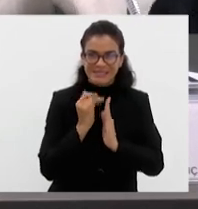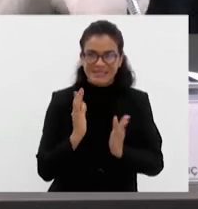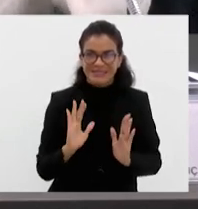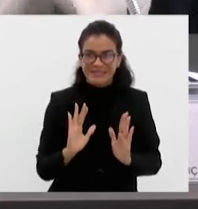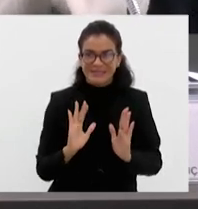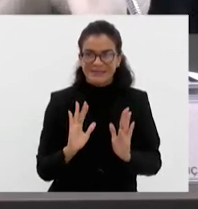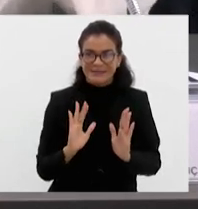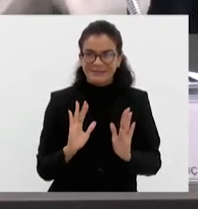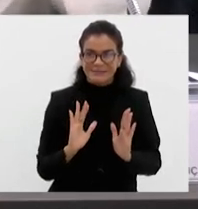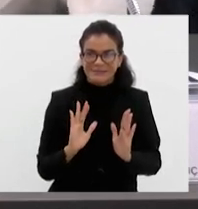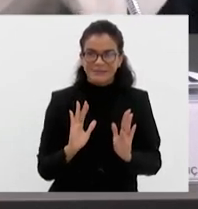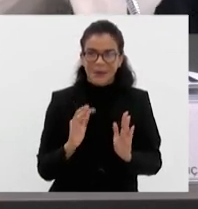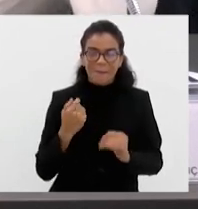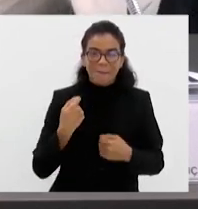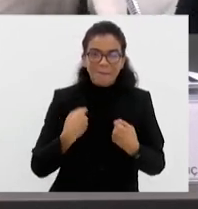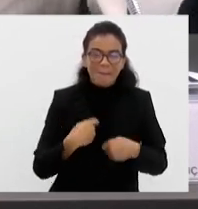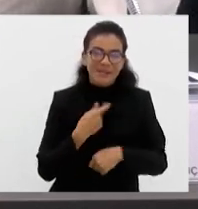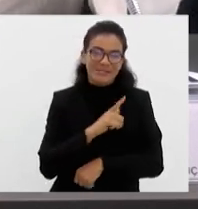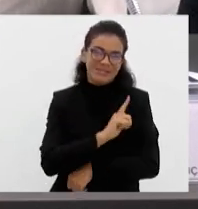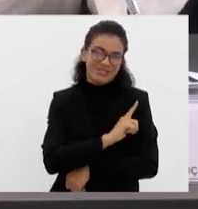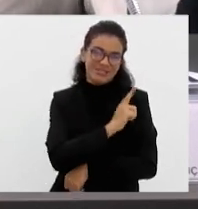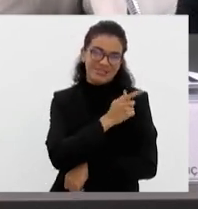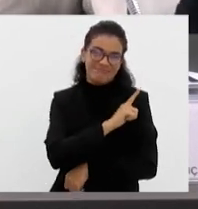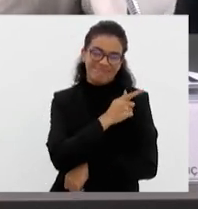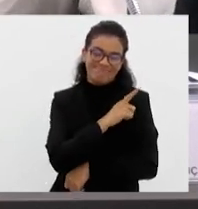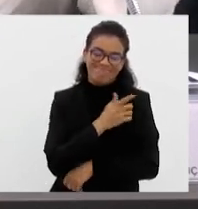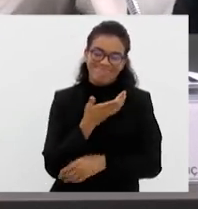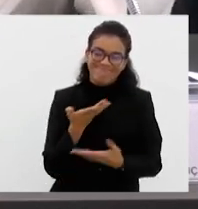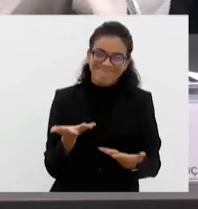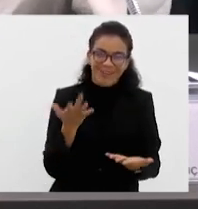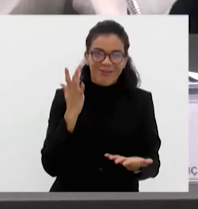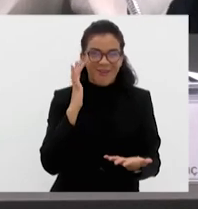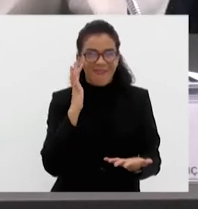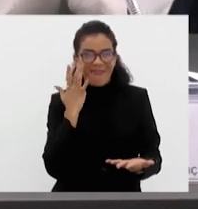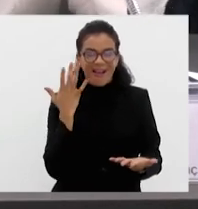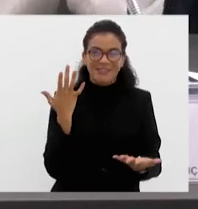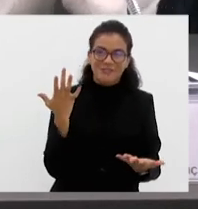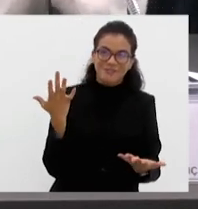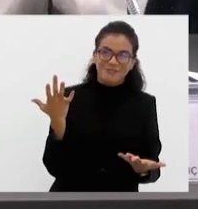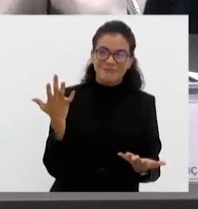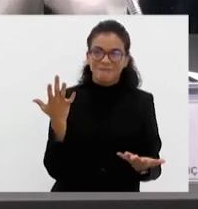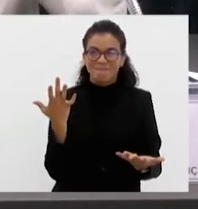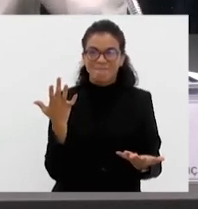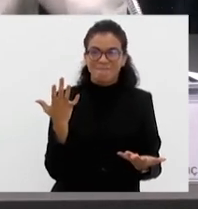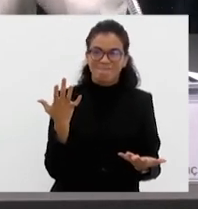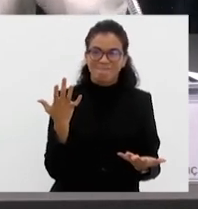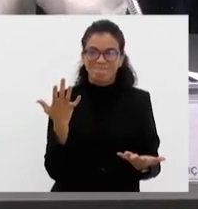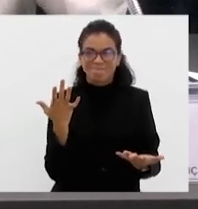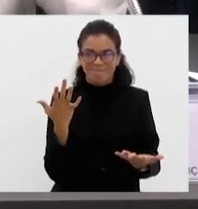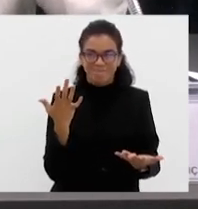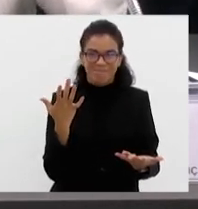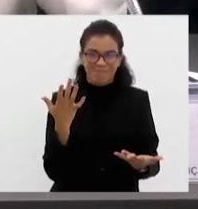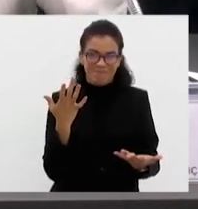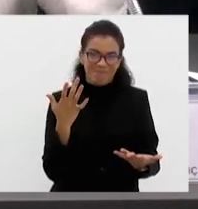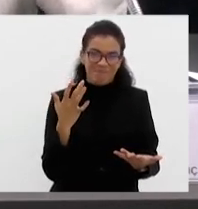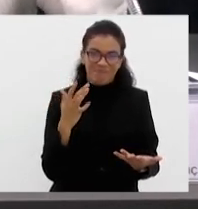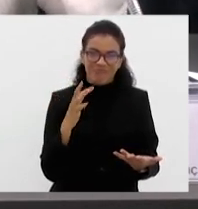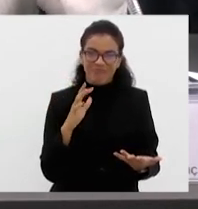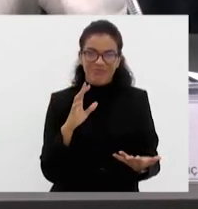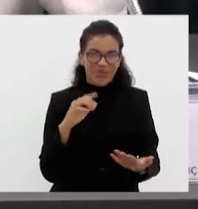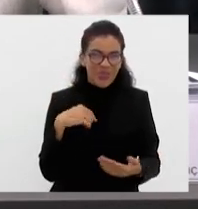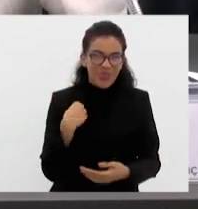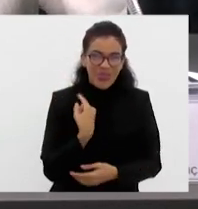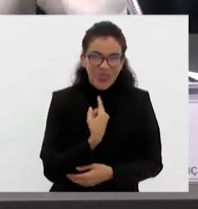seguinte. E precisa de gestão. Né? Então, eu acho que nós vamos afugentar. Mais